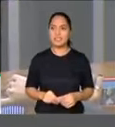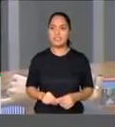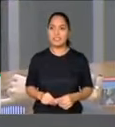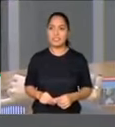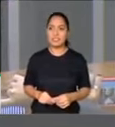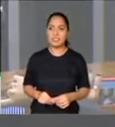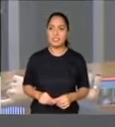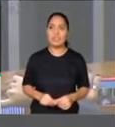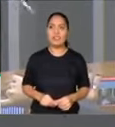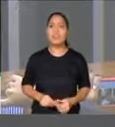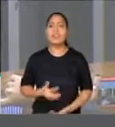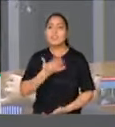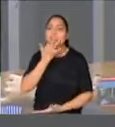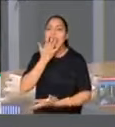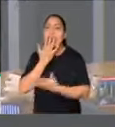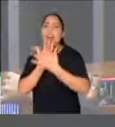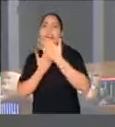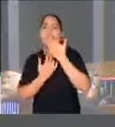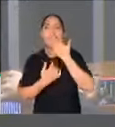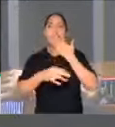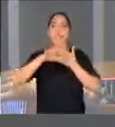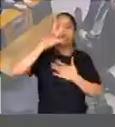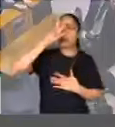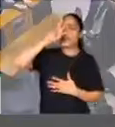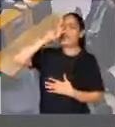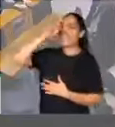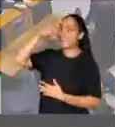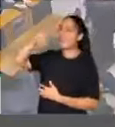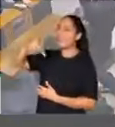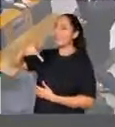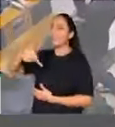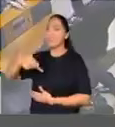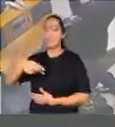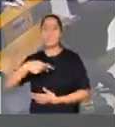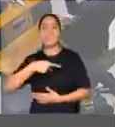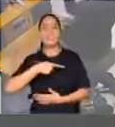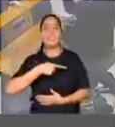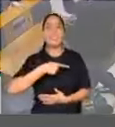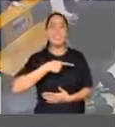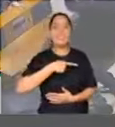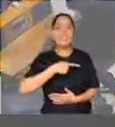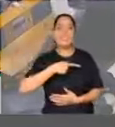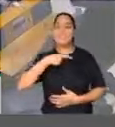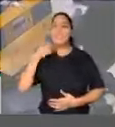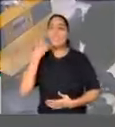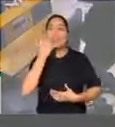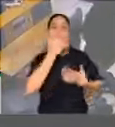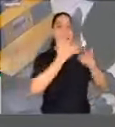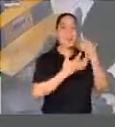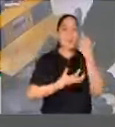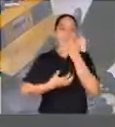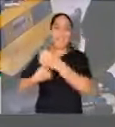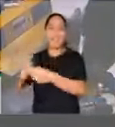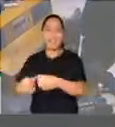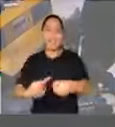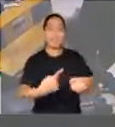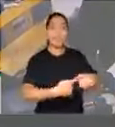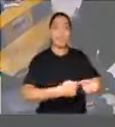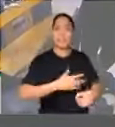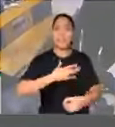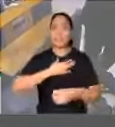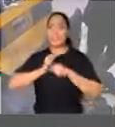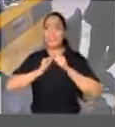Então, a cor dessa cidade, O canto dessa